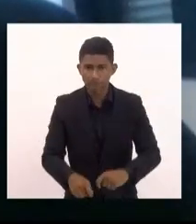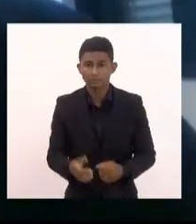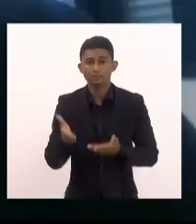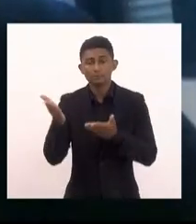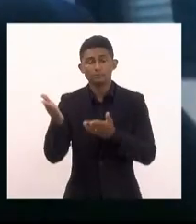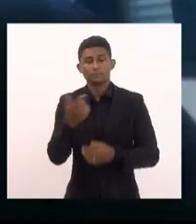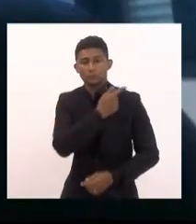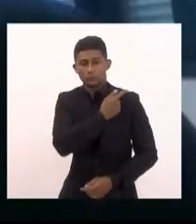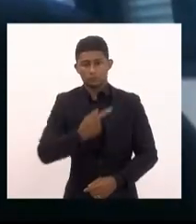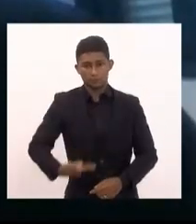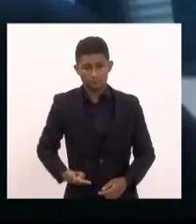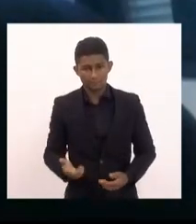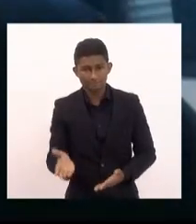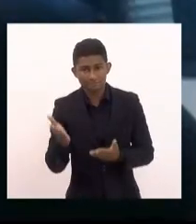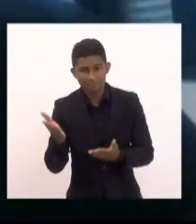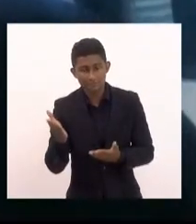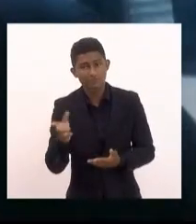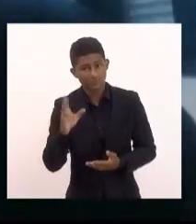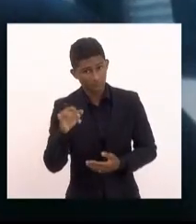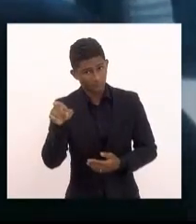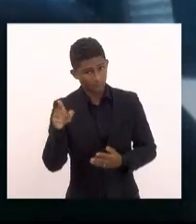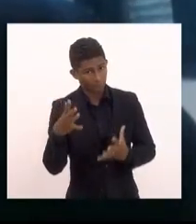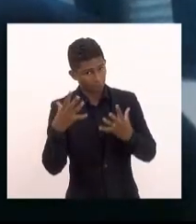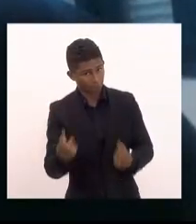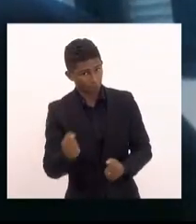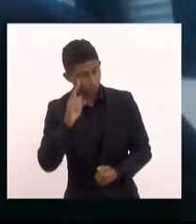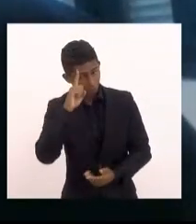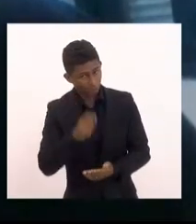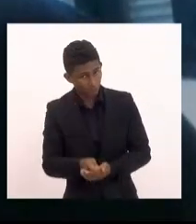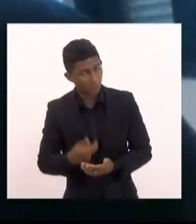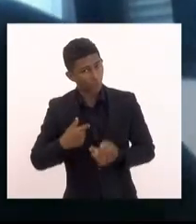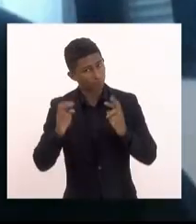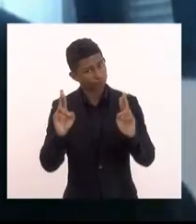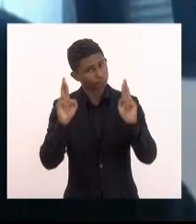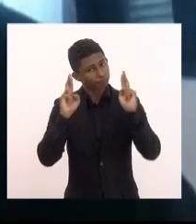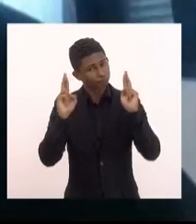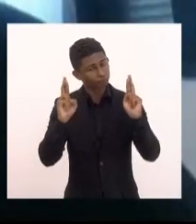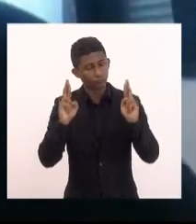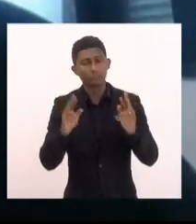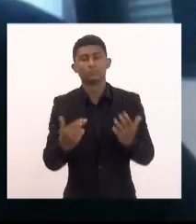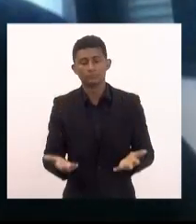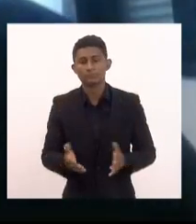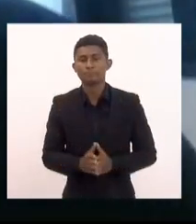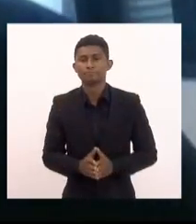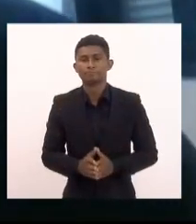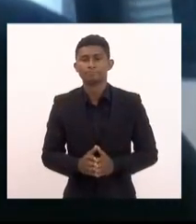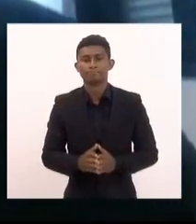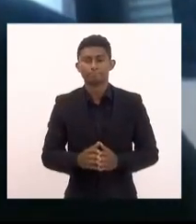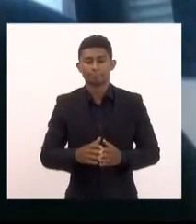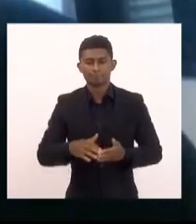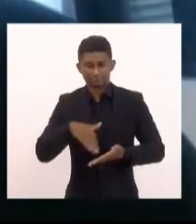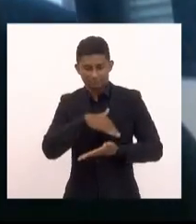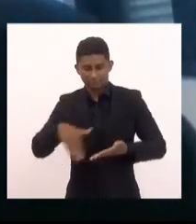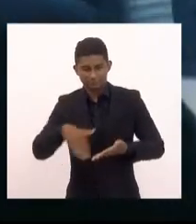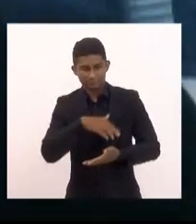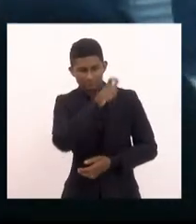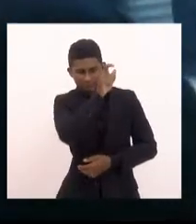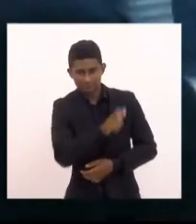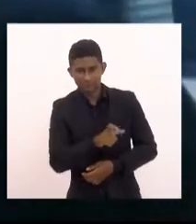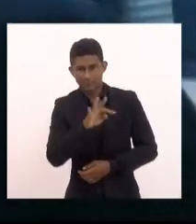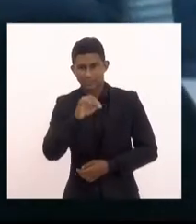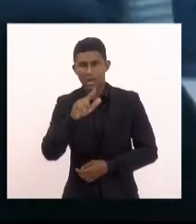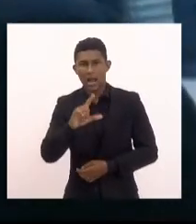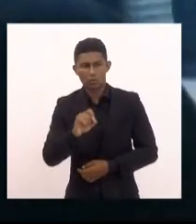governo, caso decida mesmo isso, espero que decida. Quero dizer que a posição do secretário Tiago Pampolha é